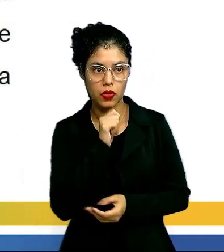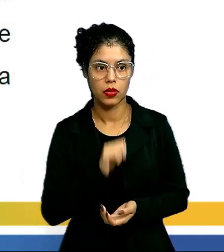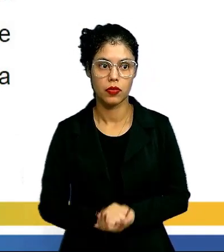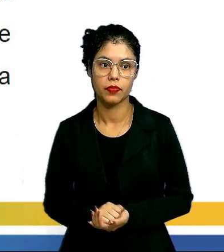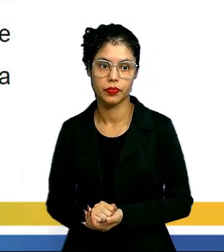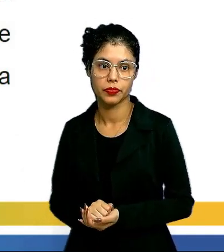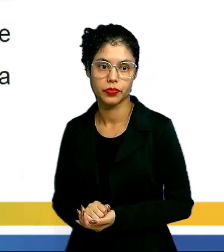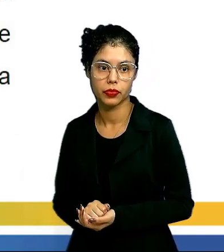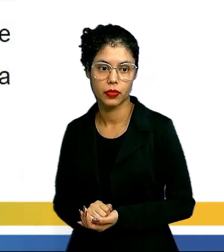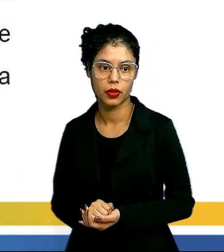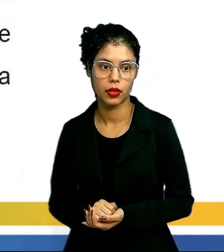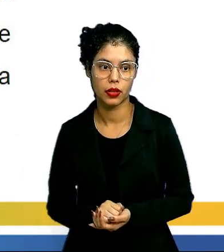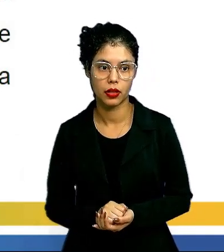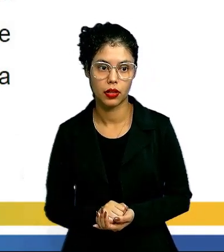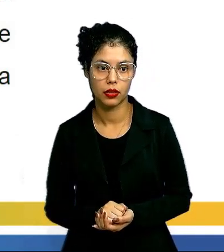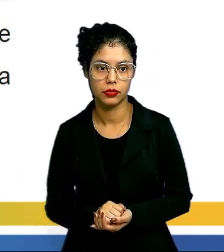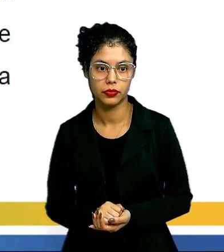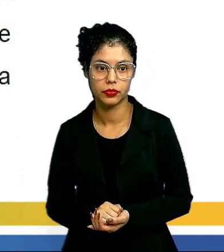ó,